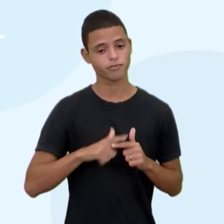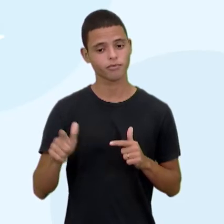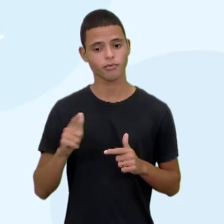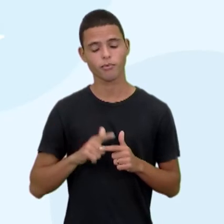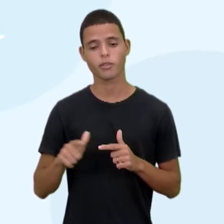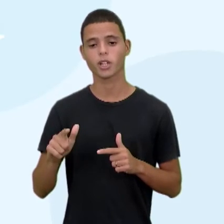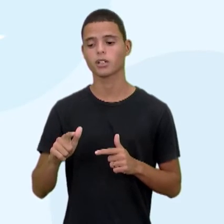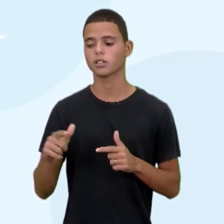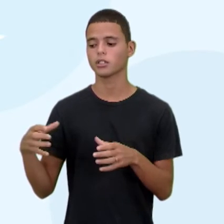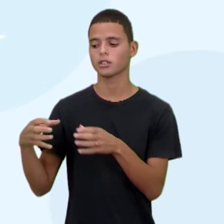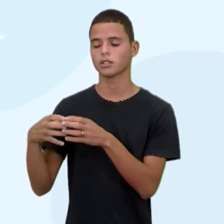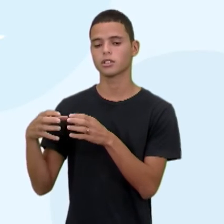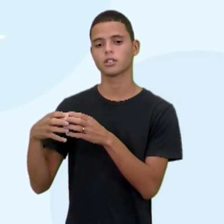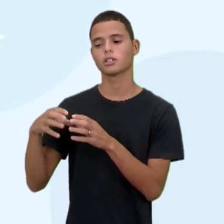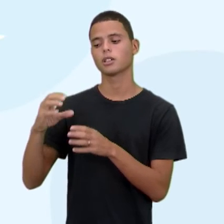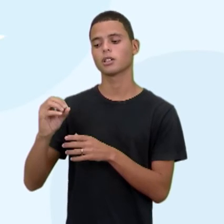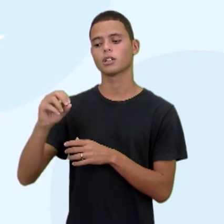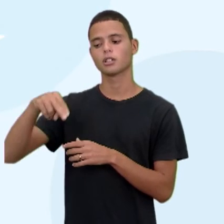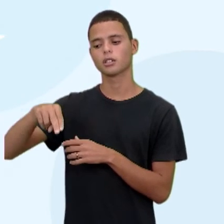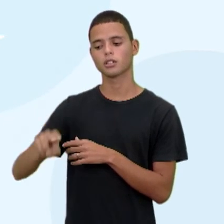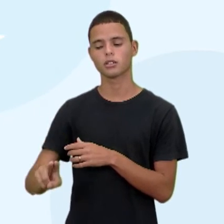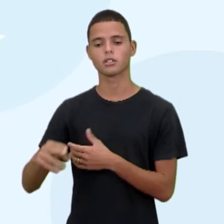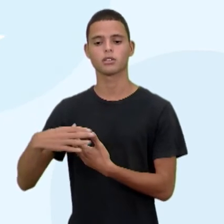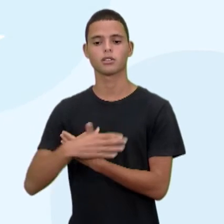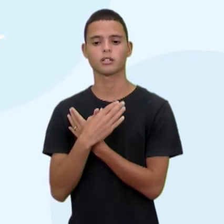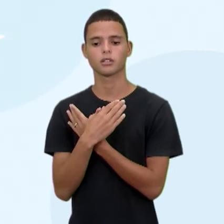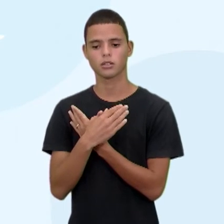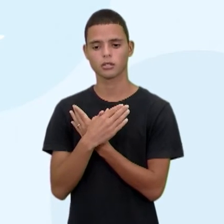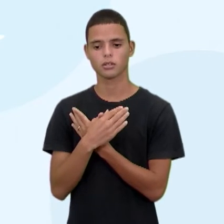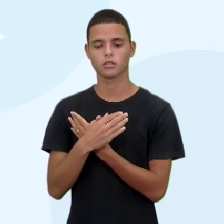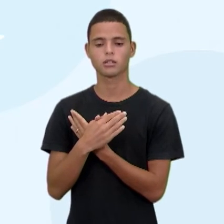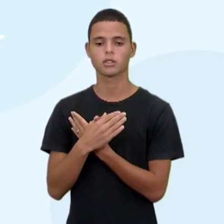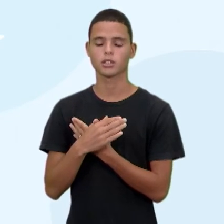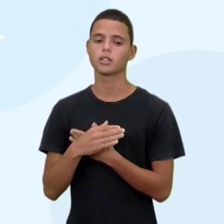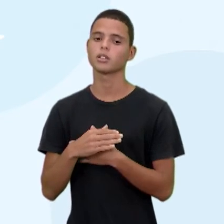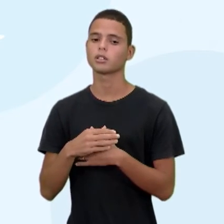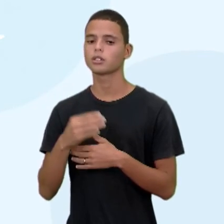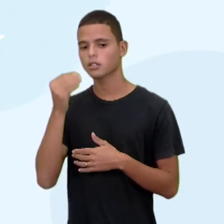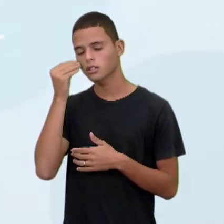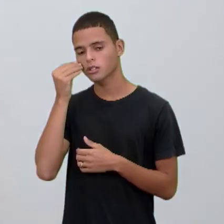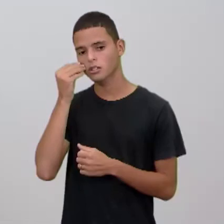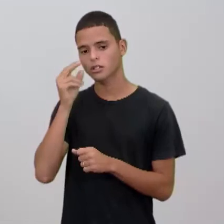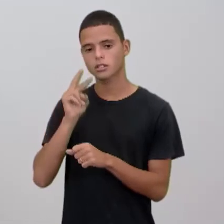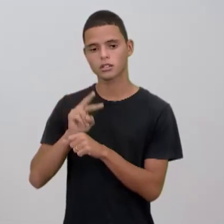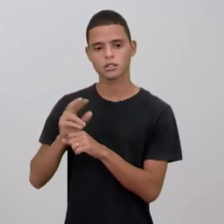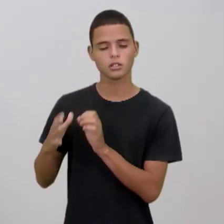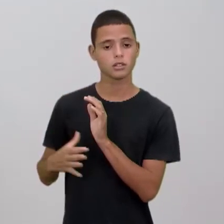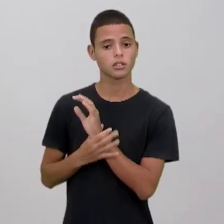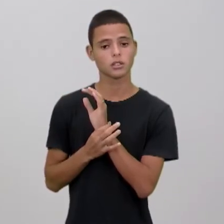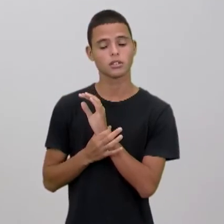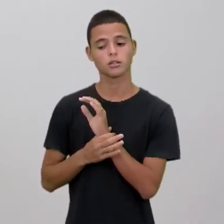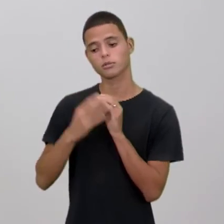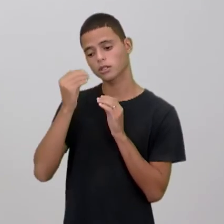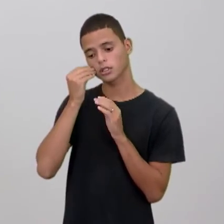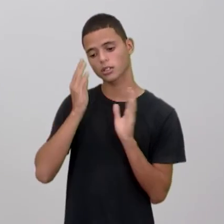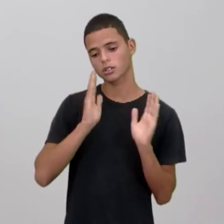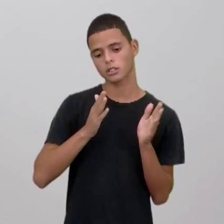ONU convoca forças de segurança para poder restabelecer o mínimo de